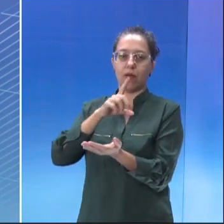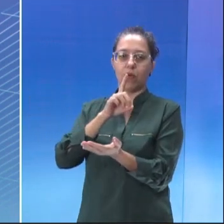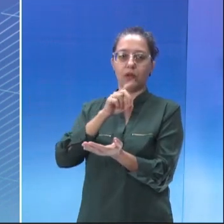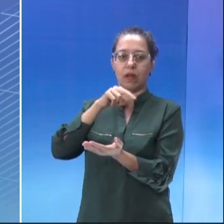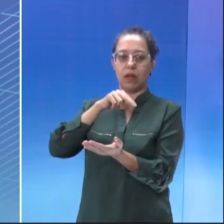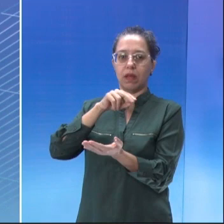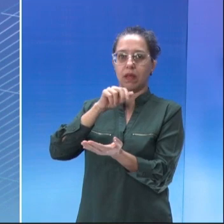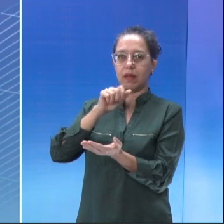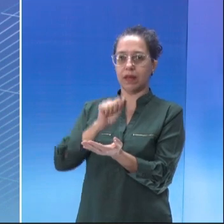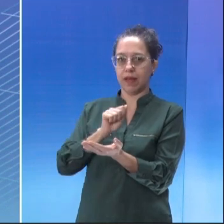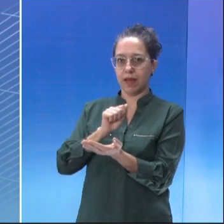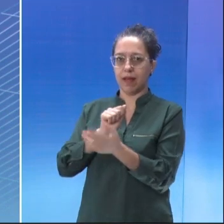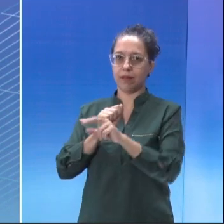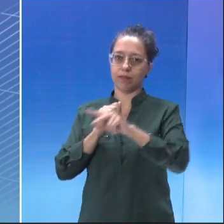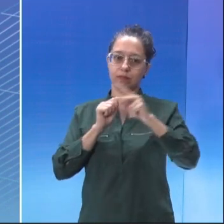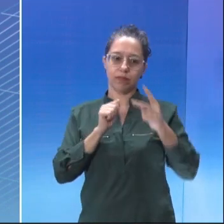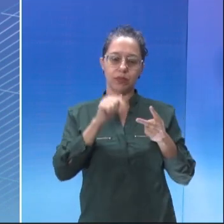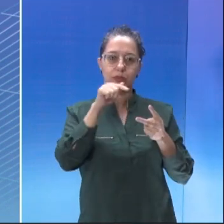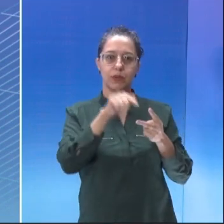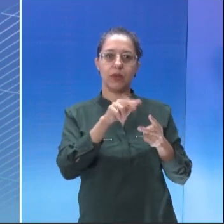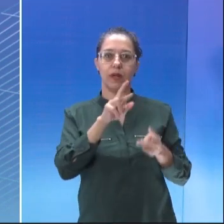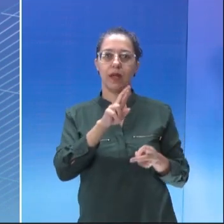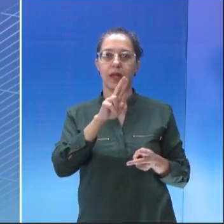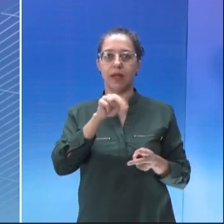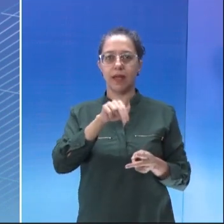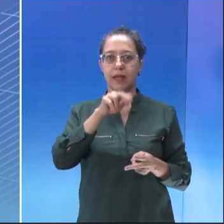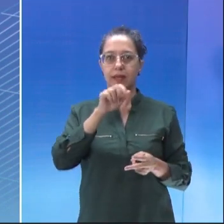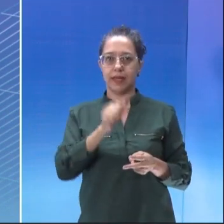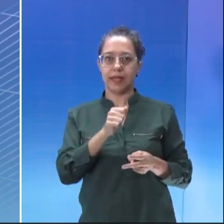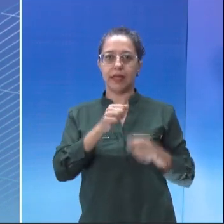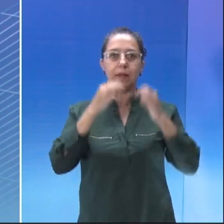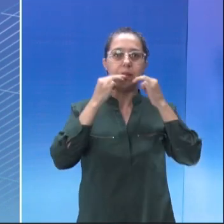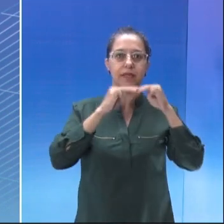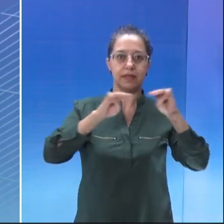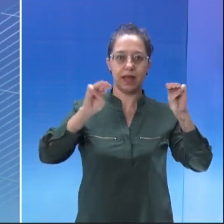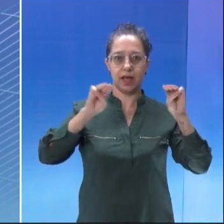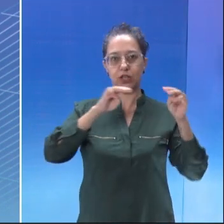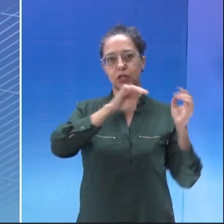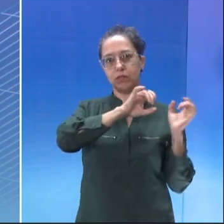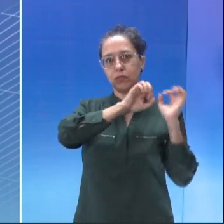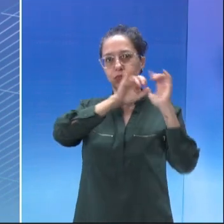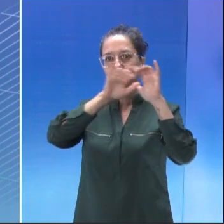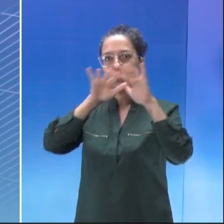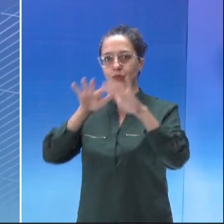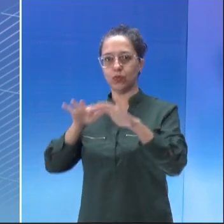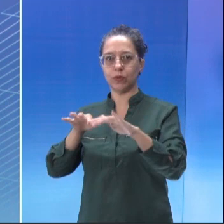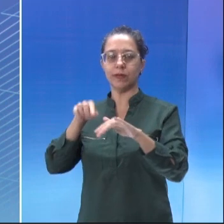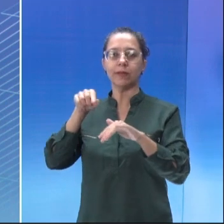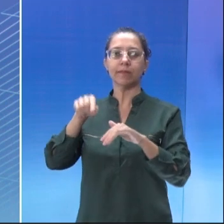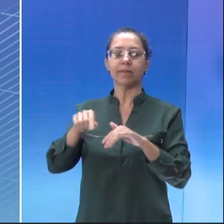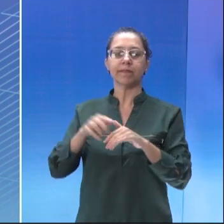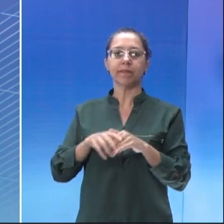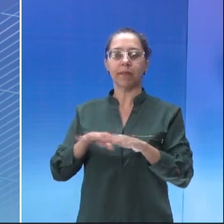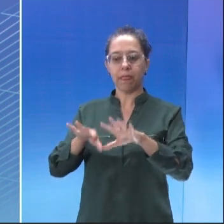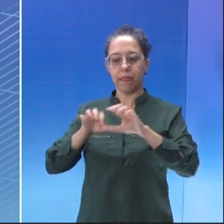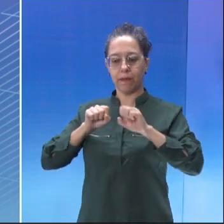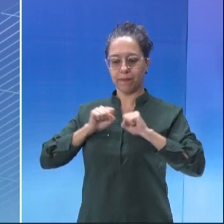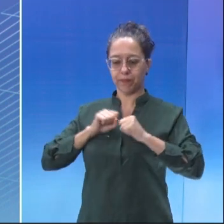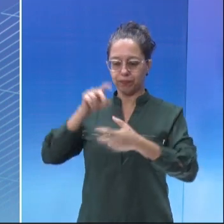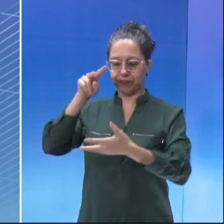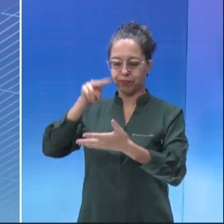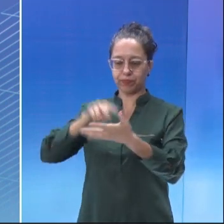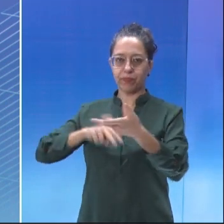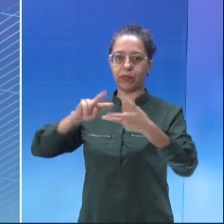o RNA mensageiro, que é aquele que vai levar a mensagem, ele vai ali mostrar o